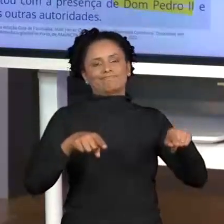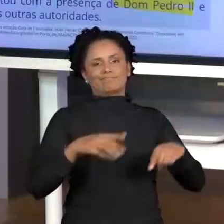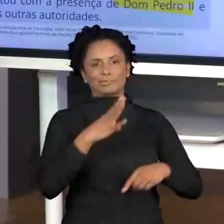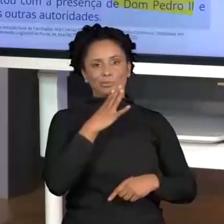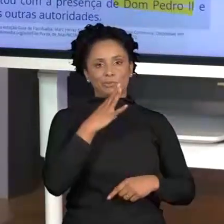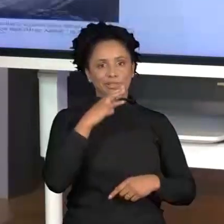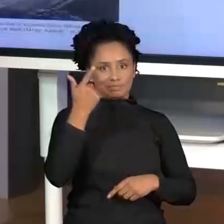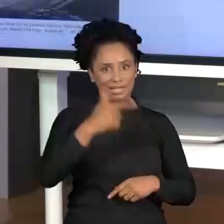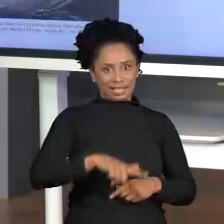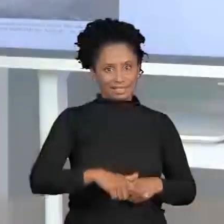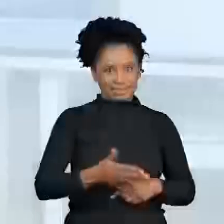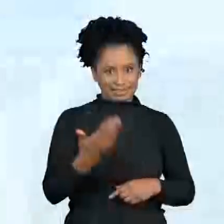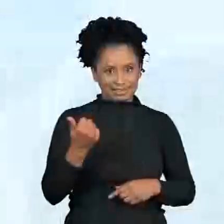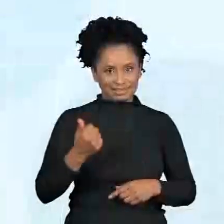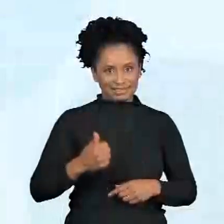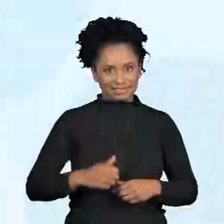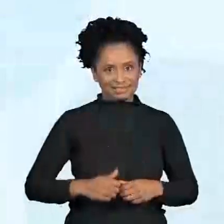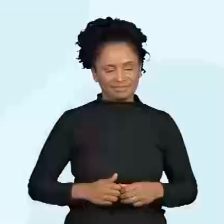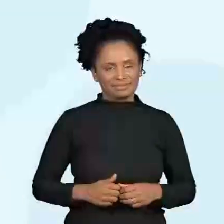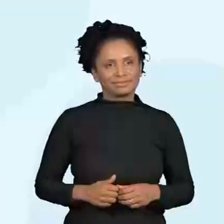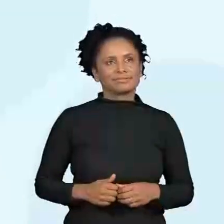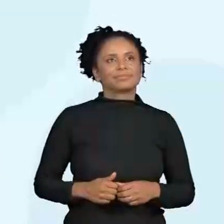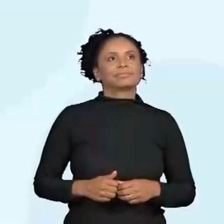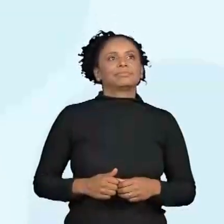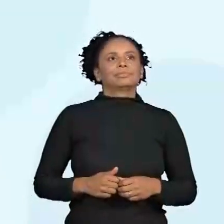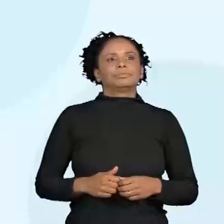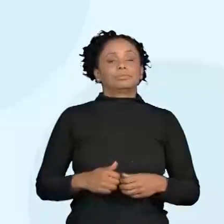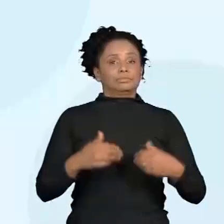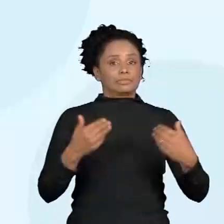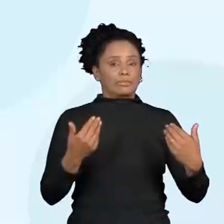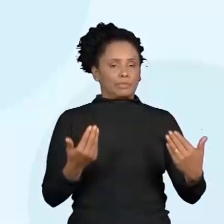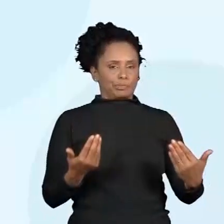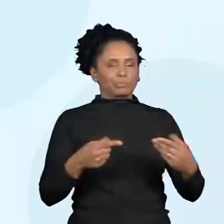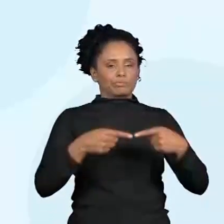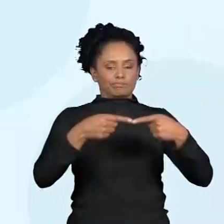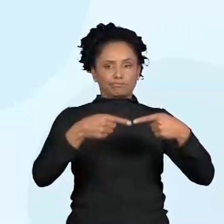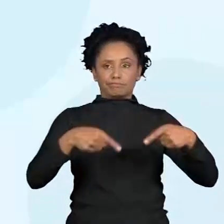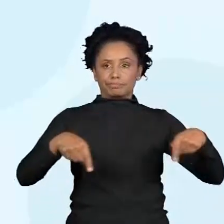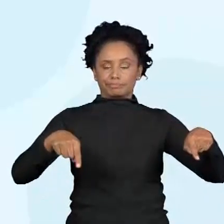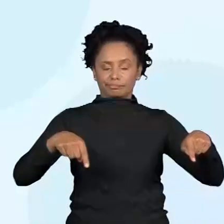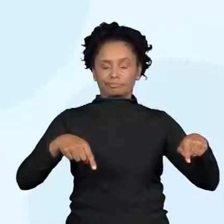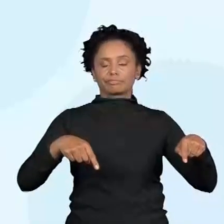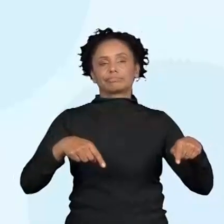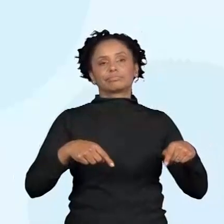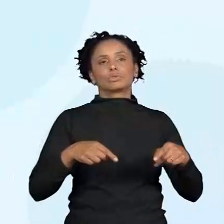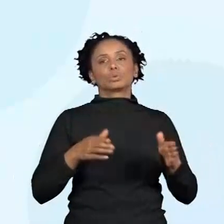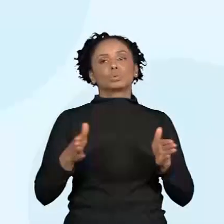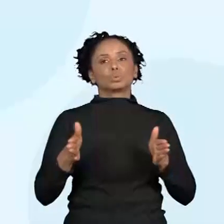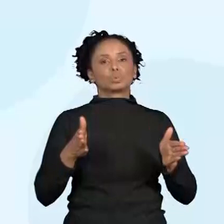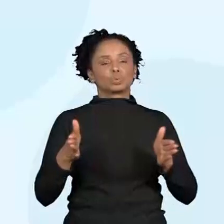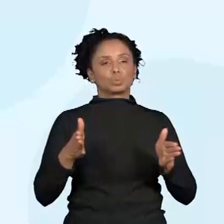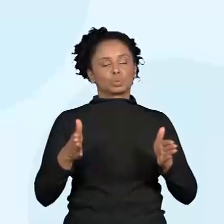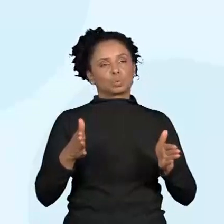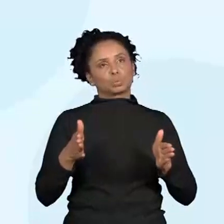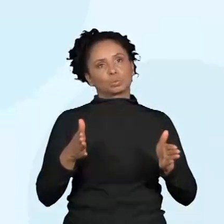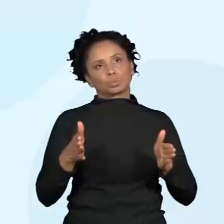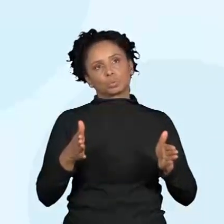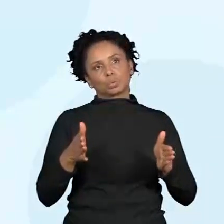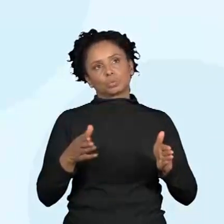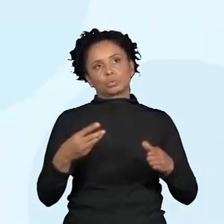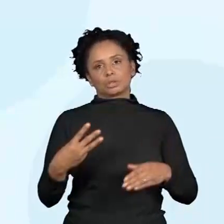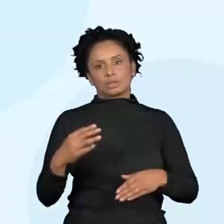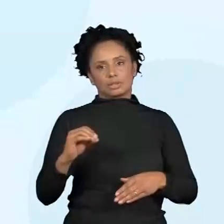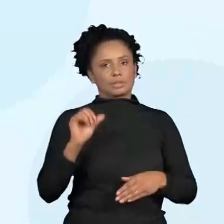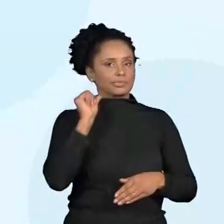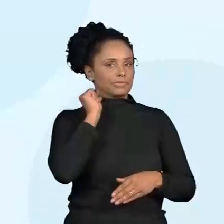mais. Olha só, foi inaugurado em 30 de abril